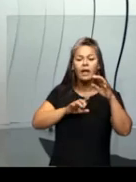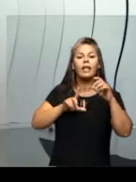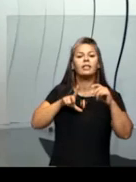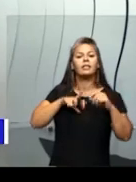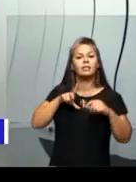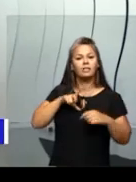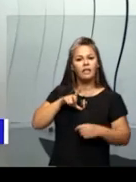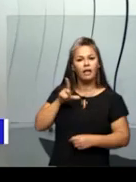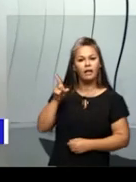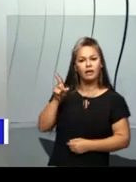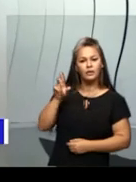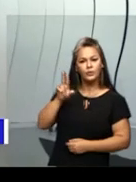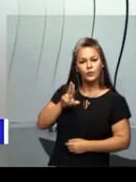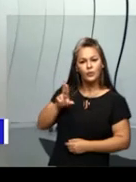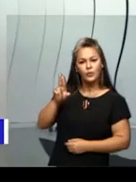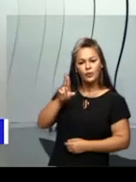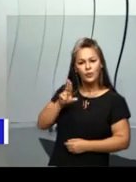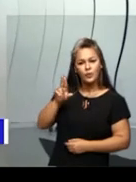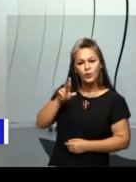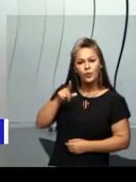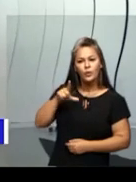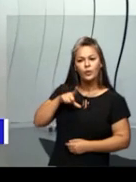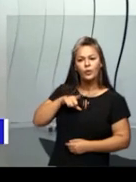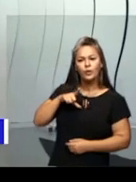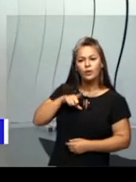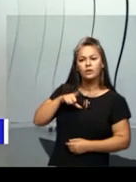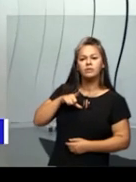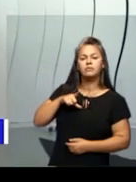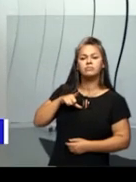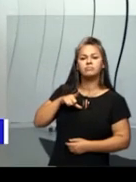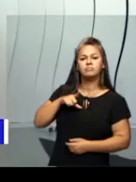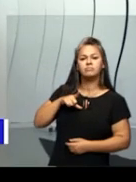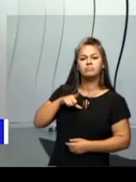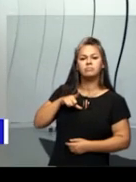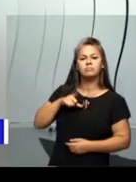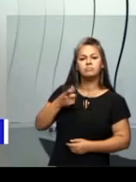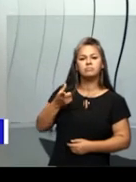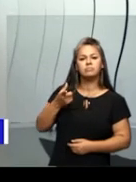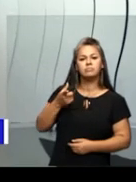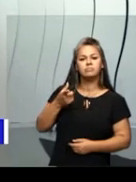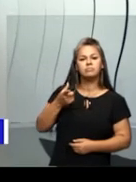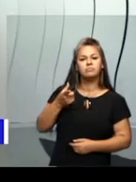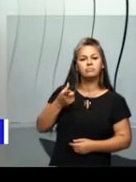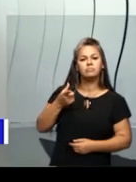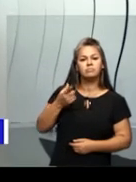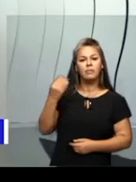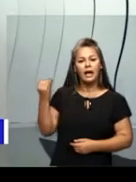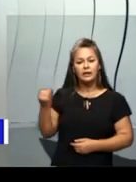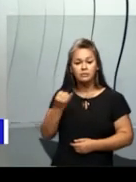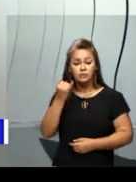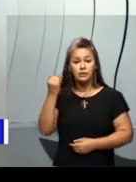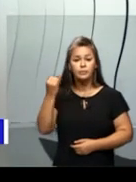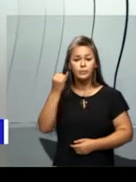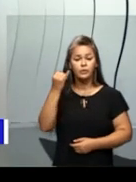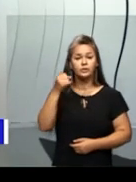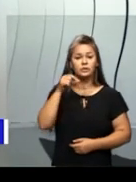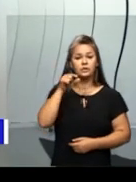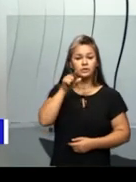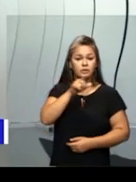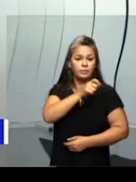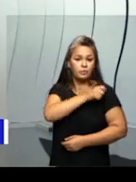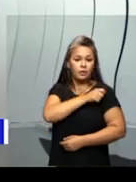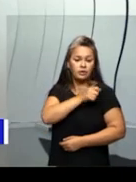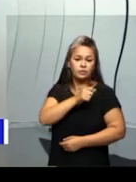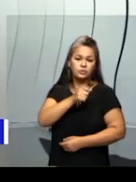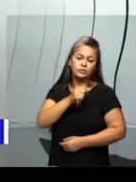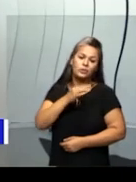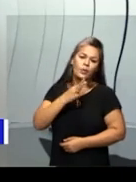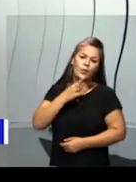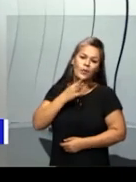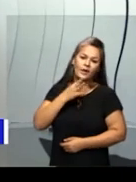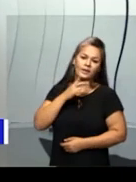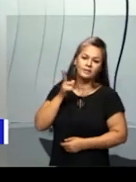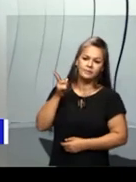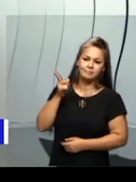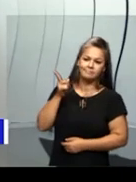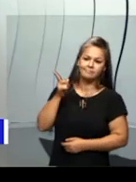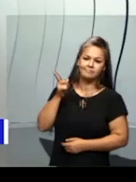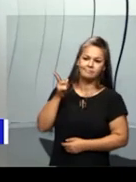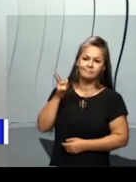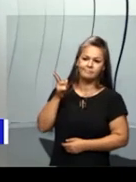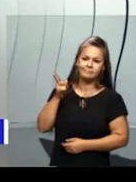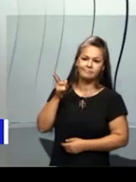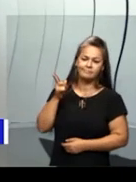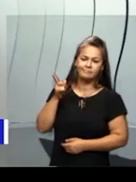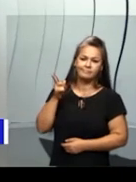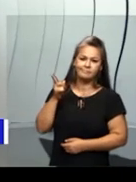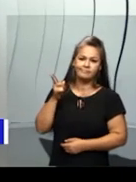recomendada para tal fim por diversas instituições educacionais de todo o mundo. Então, esse tipo de projeção é o que você mais utiliza. Agora, nós